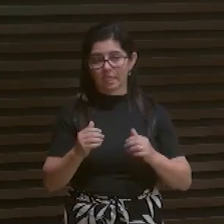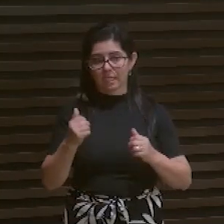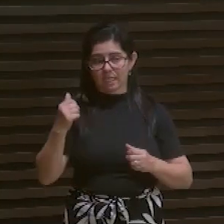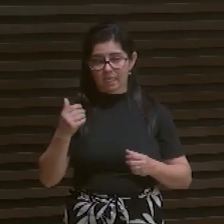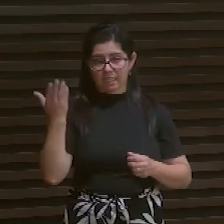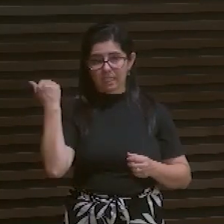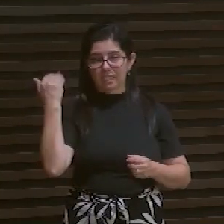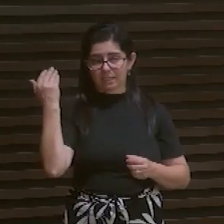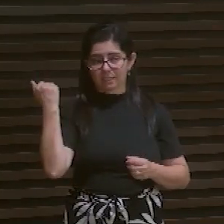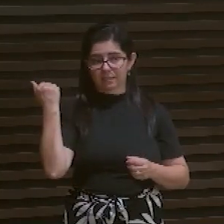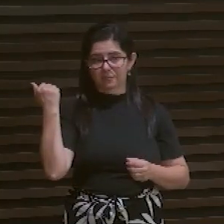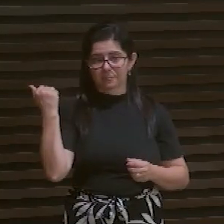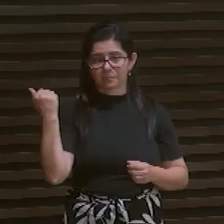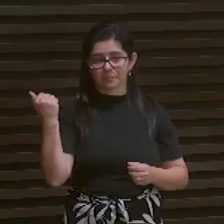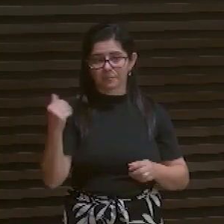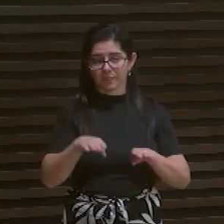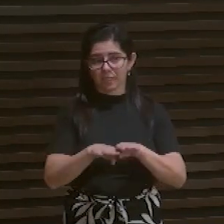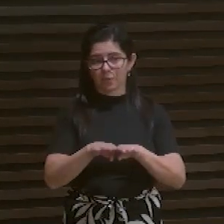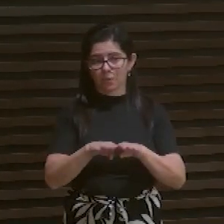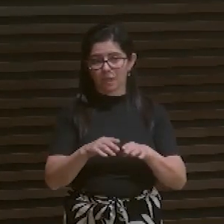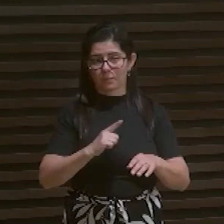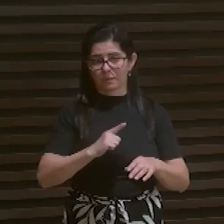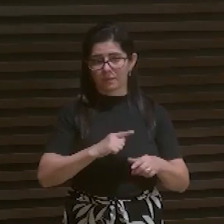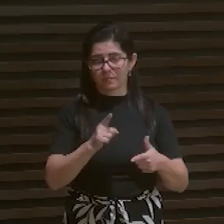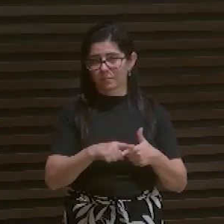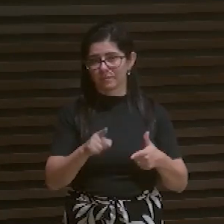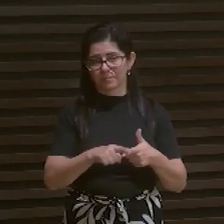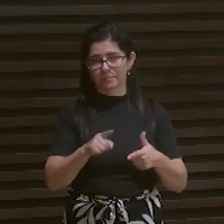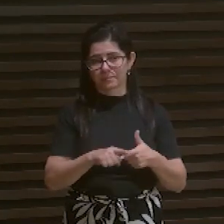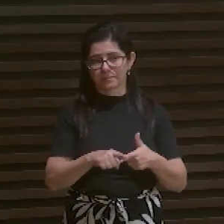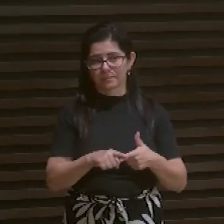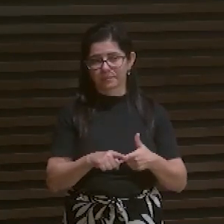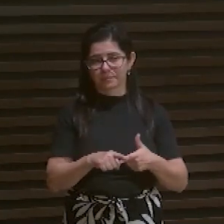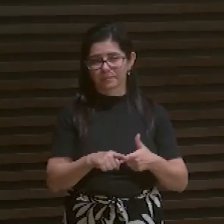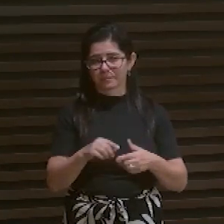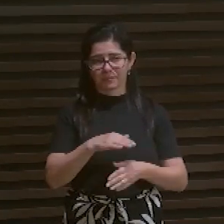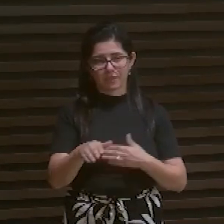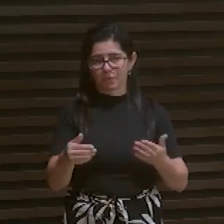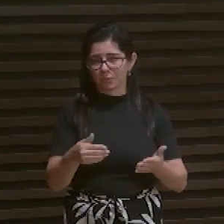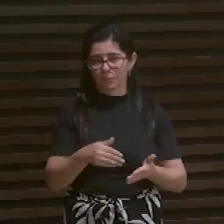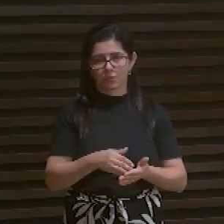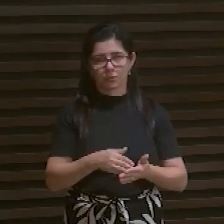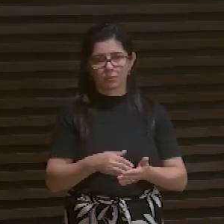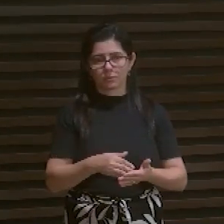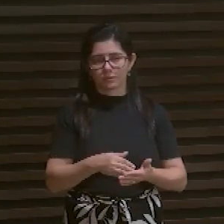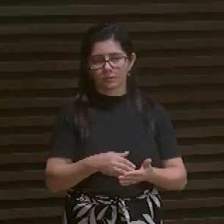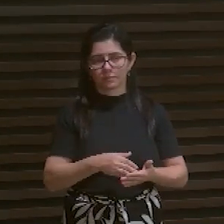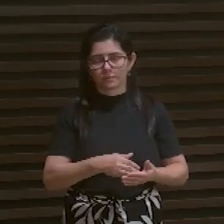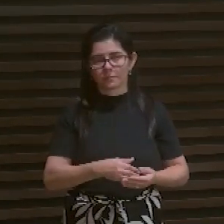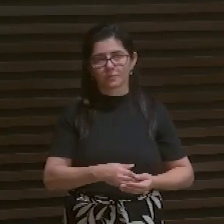também tinha problemas, né? A própria igreja de Corinto, Tessalônica, Romanos, não existiu igreja primitiva